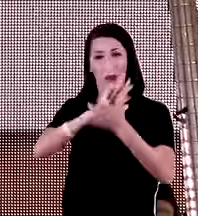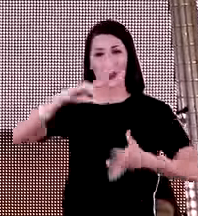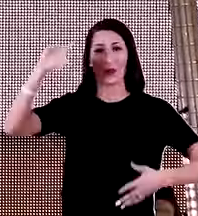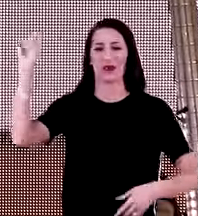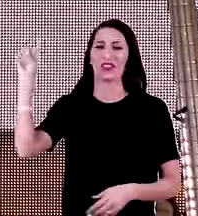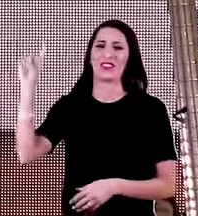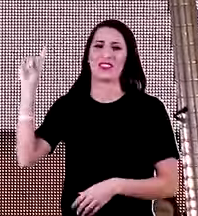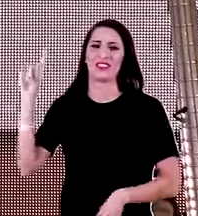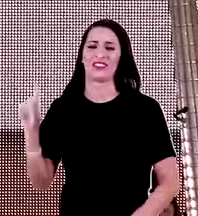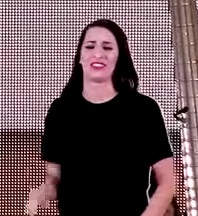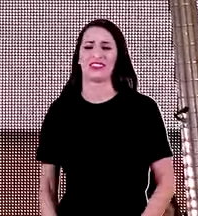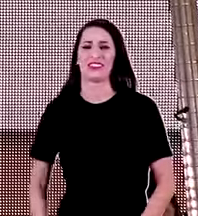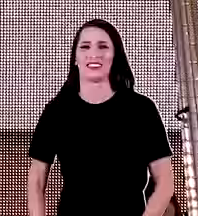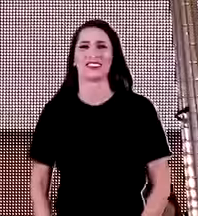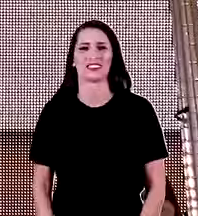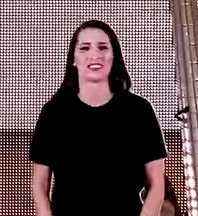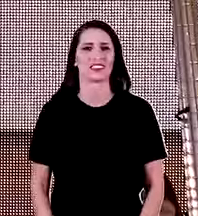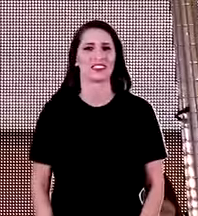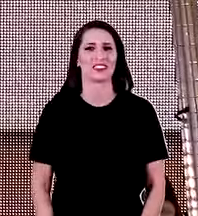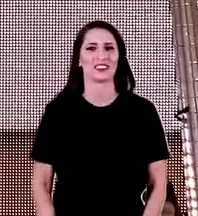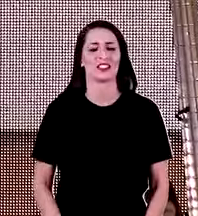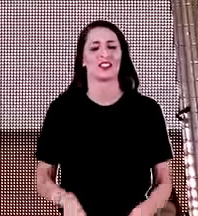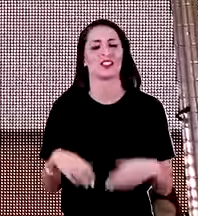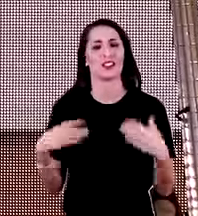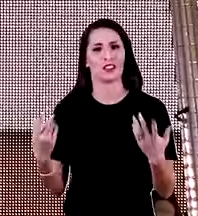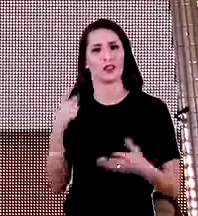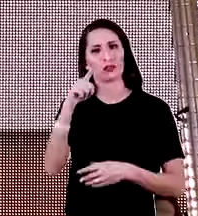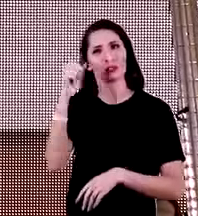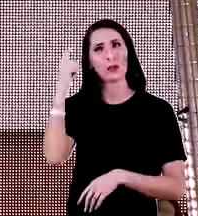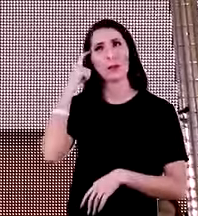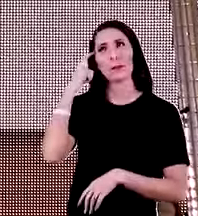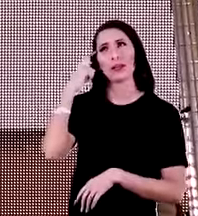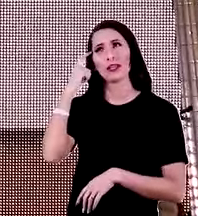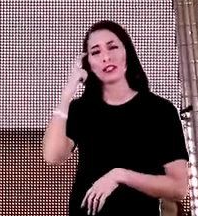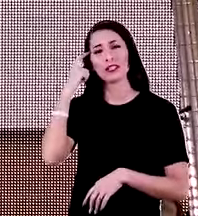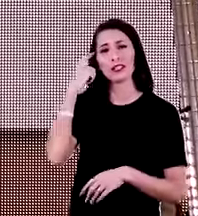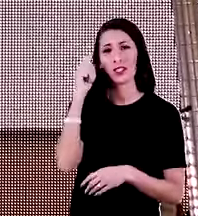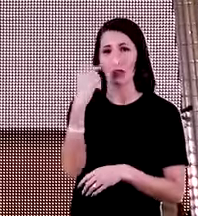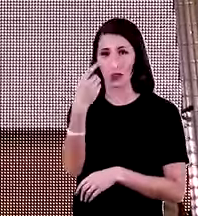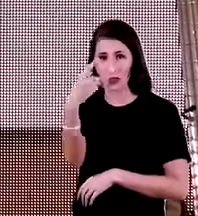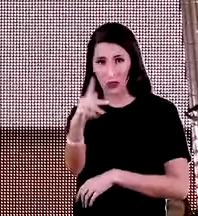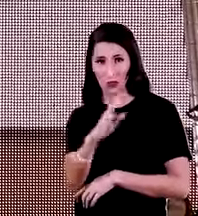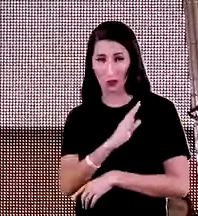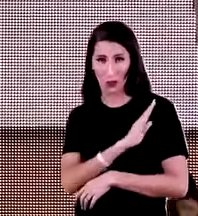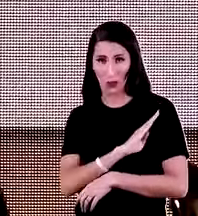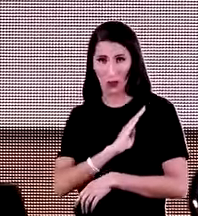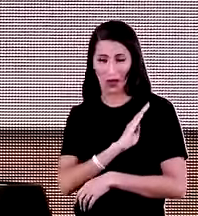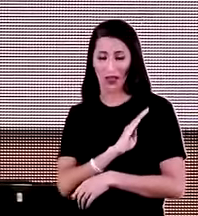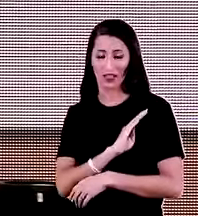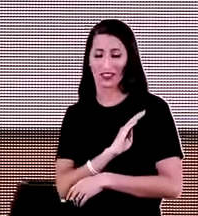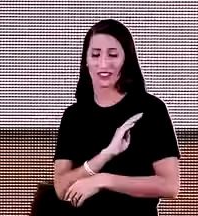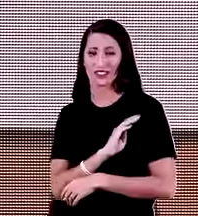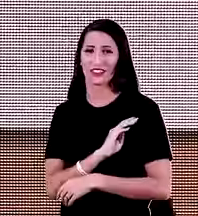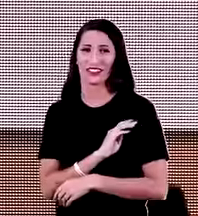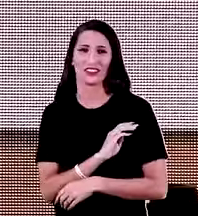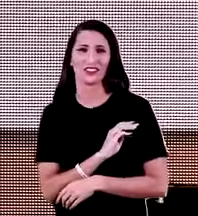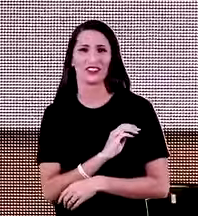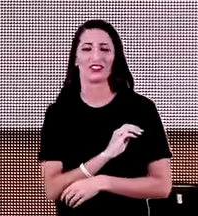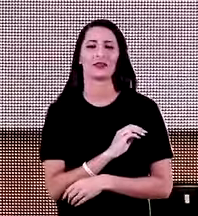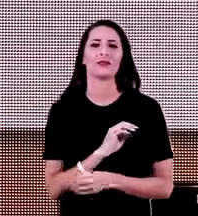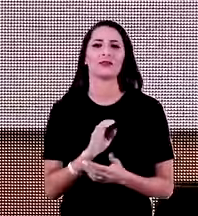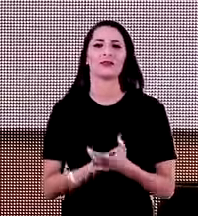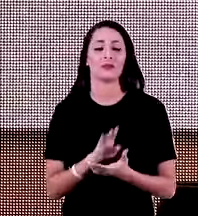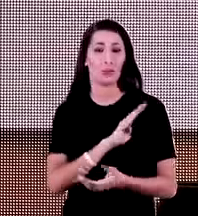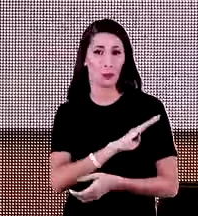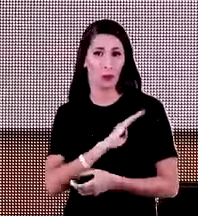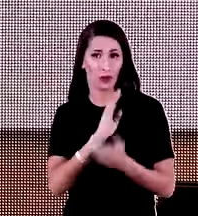Deus. No caso, você pensa no seu Boaz, né? Está repreendido todo pensamento contrário, pensar em Boaz. Não vamos imaginar Boaz da Bíblia. A